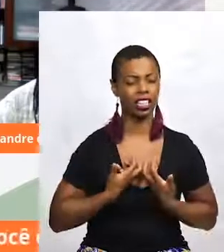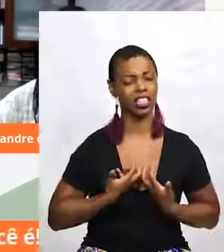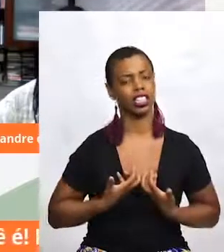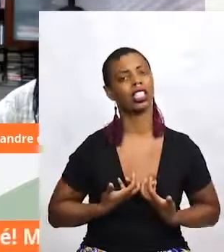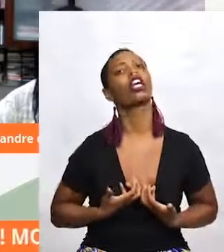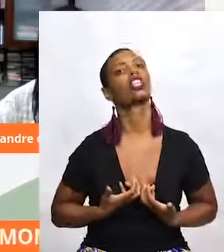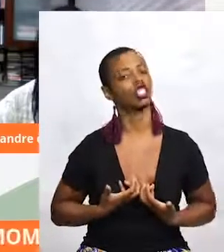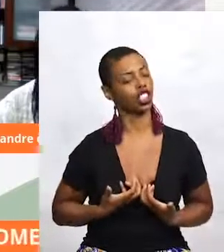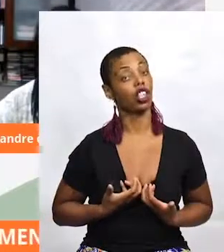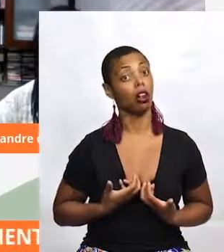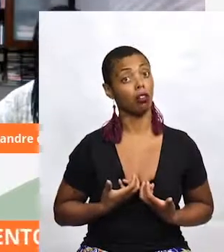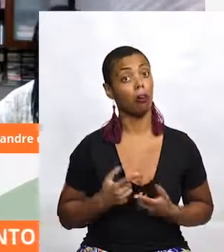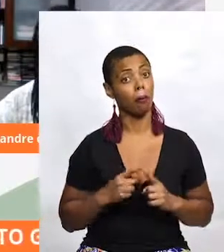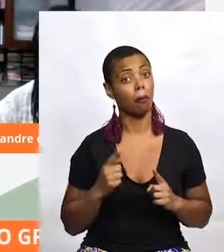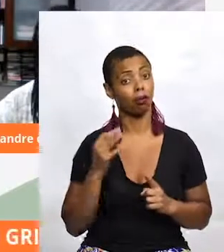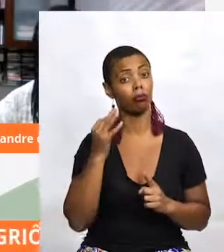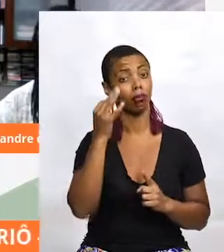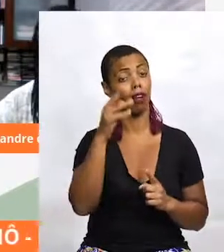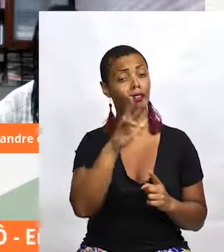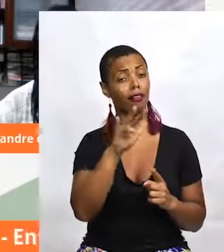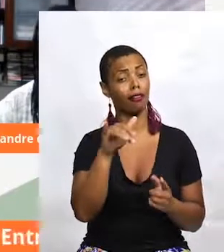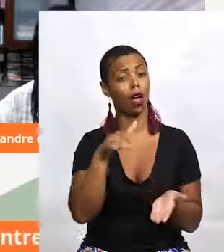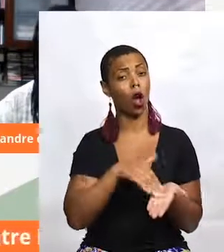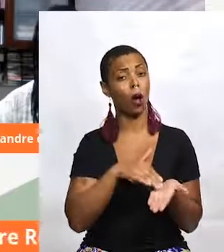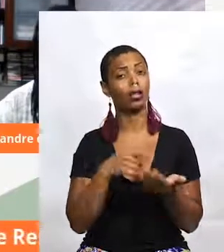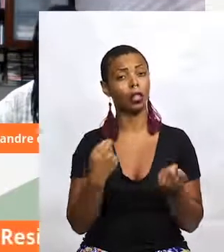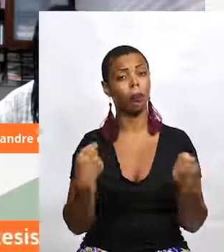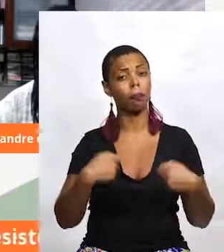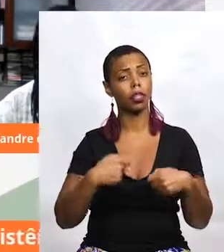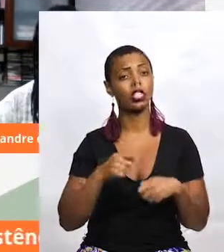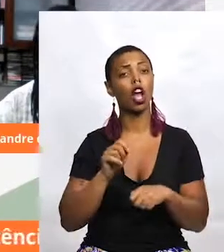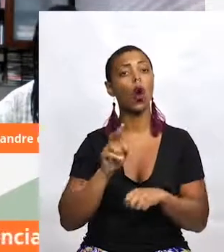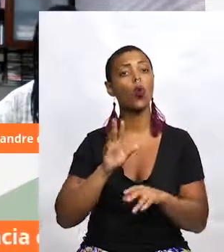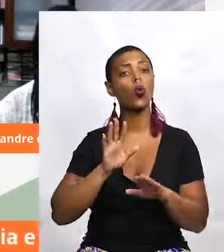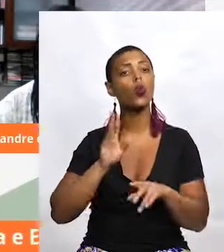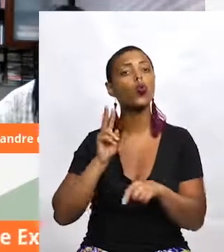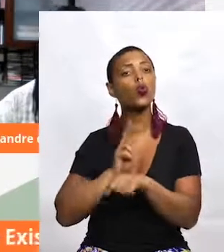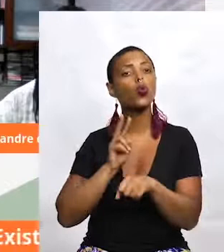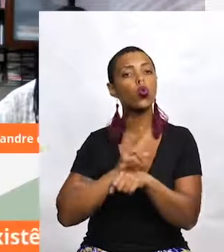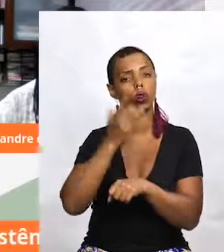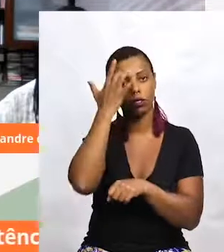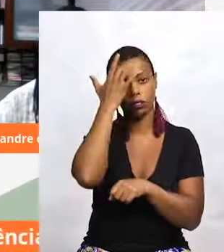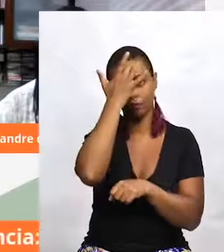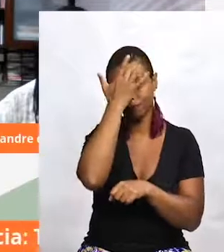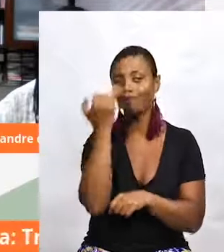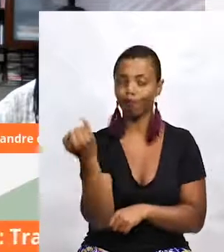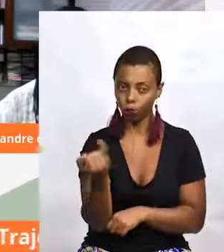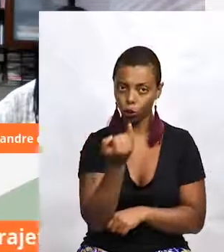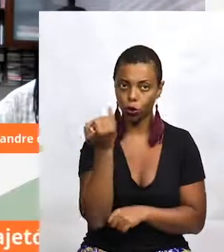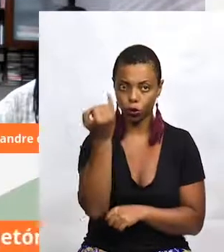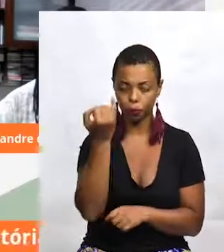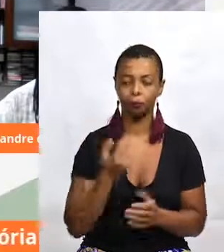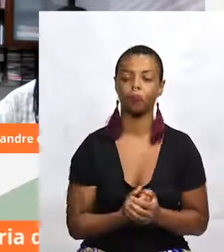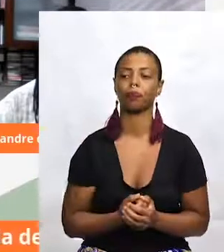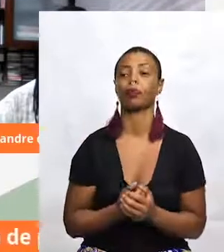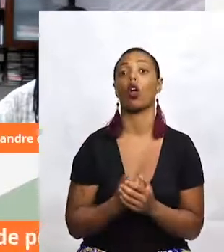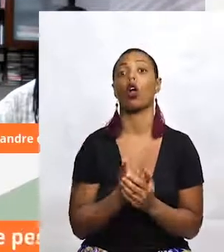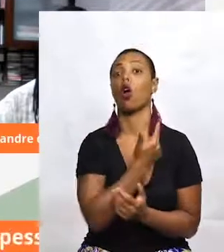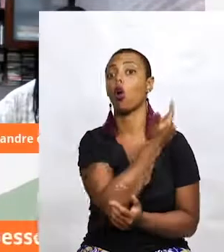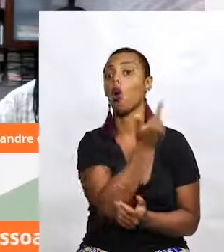Então, cuidar da saúde mental é extremamente importante. E o outro ponto para mim é não